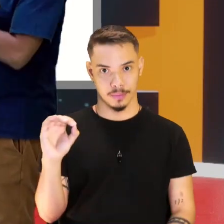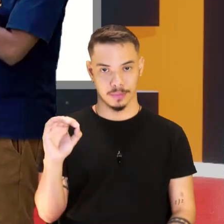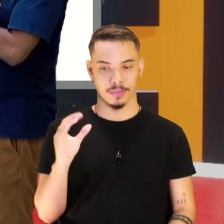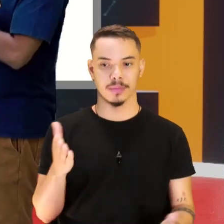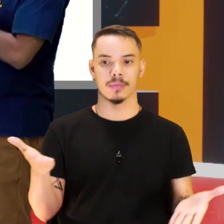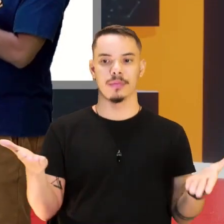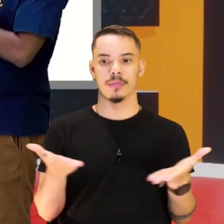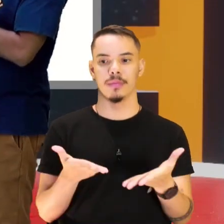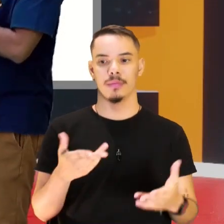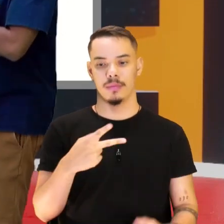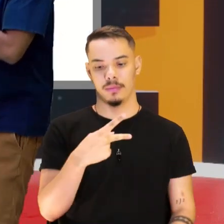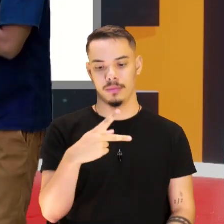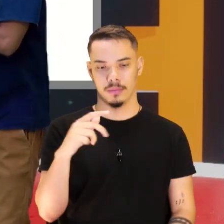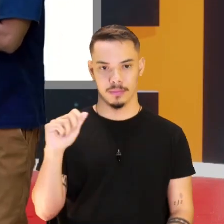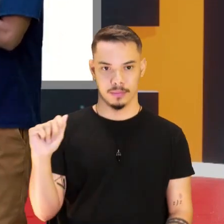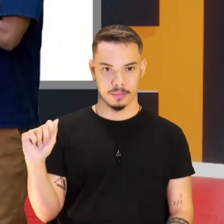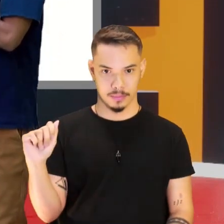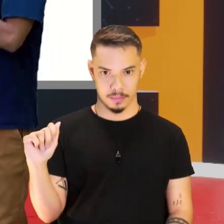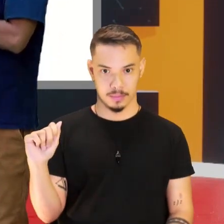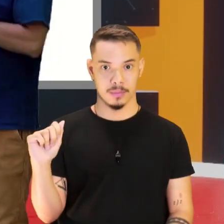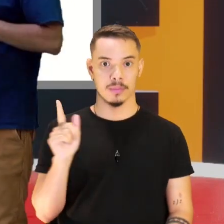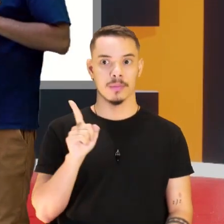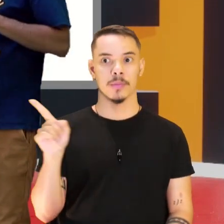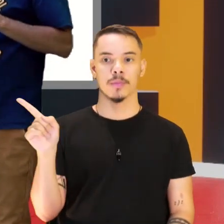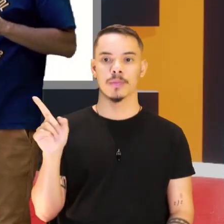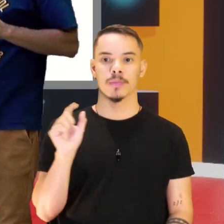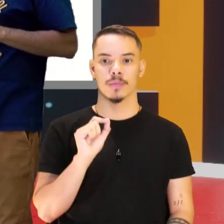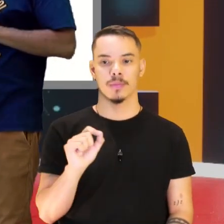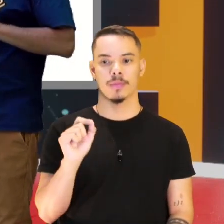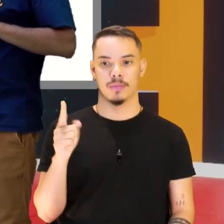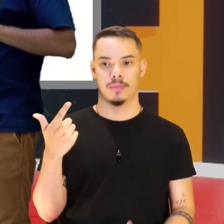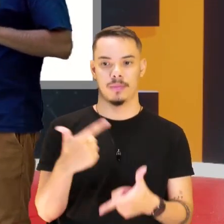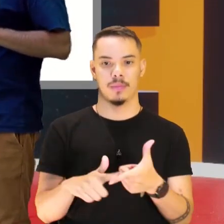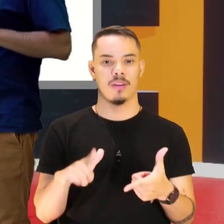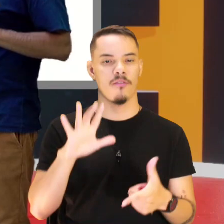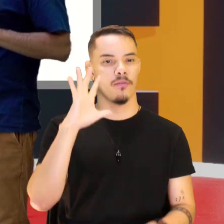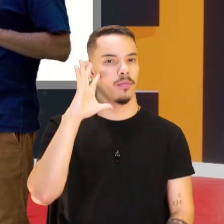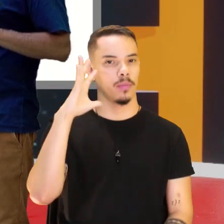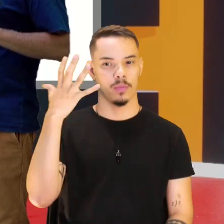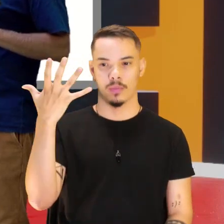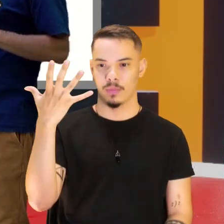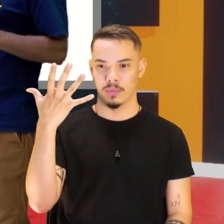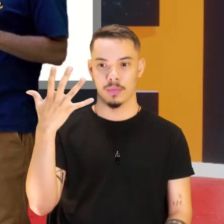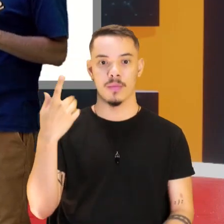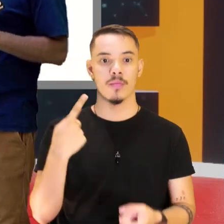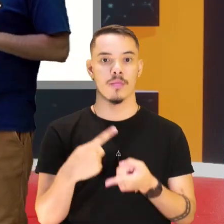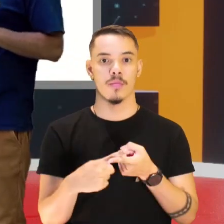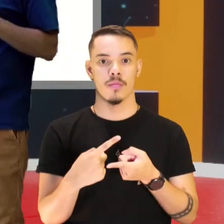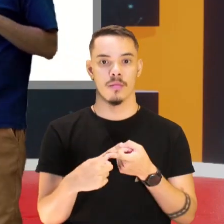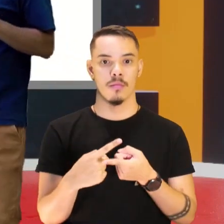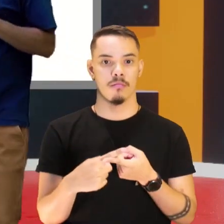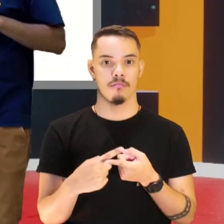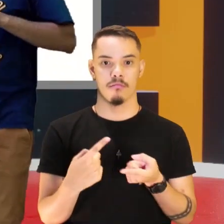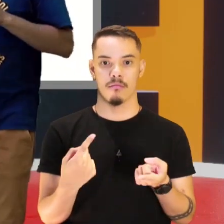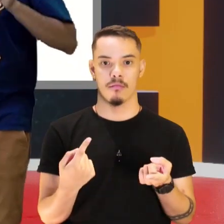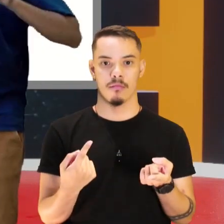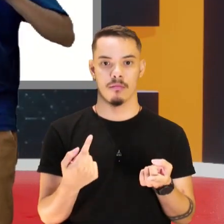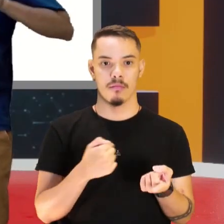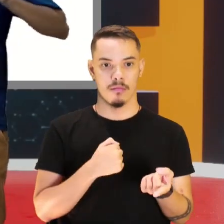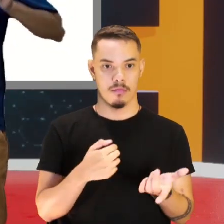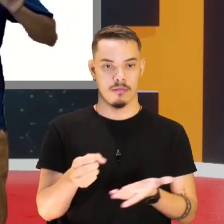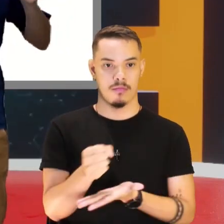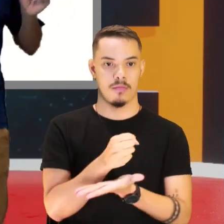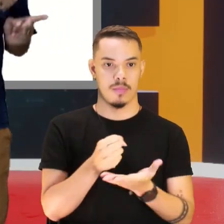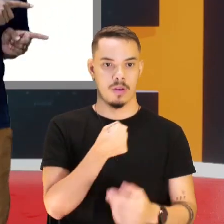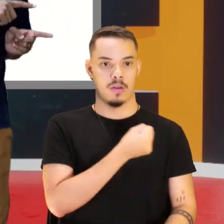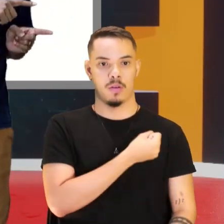Agora, na PA, na progressão aritmética, esse problema vai ser resolvido. Por quê? Porque eu não vou mais me basear